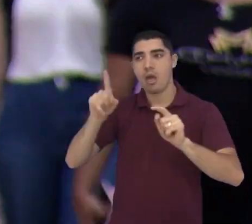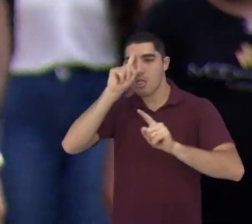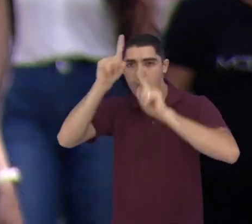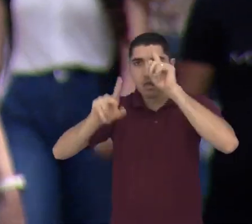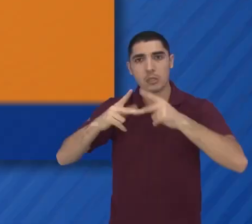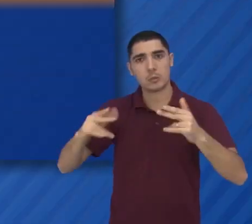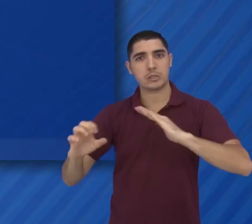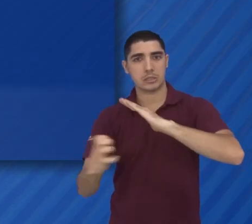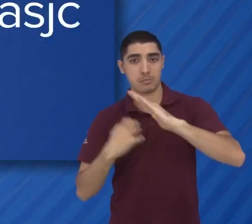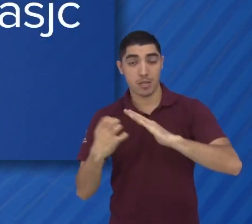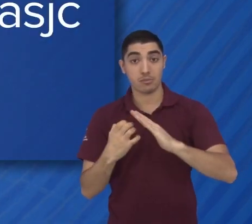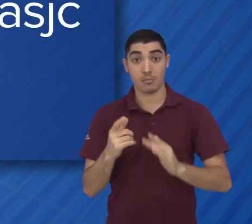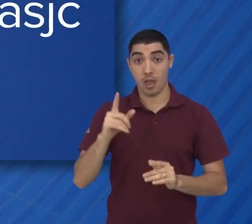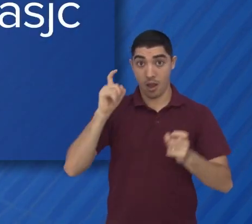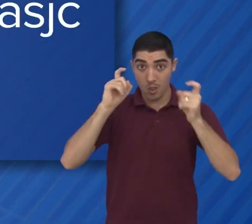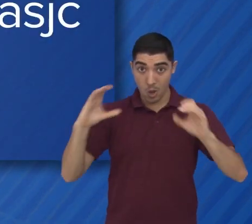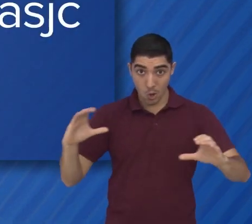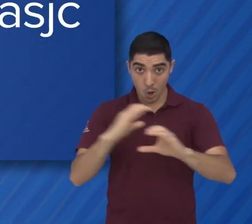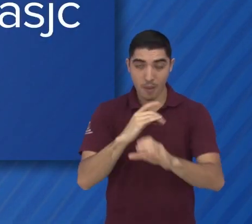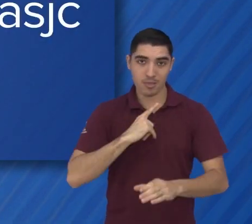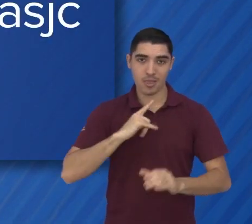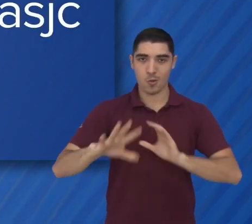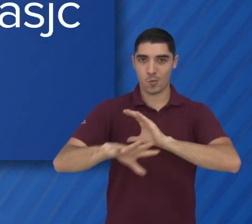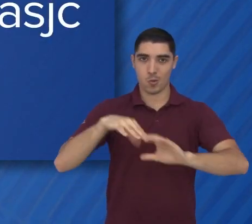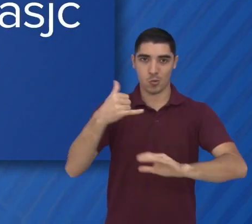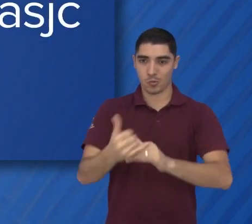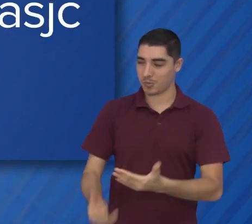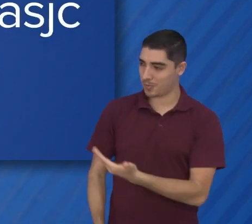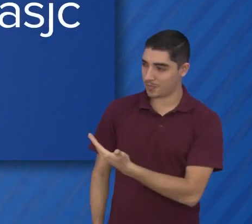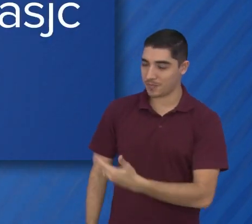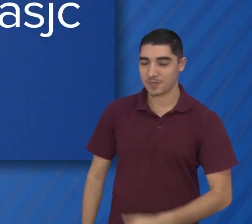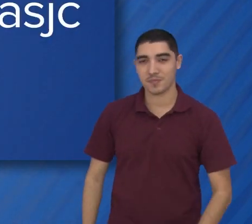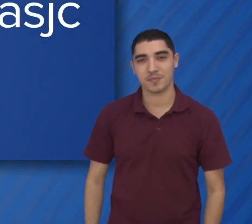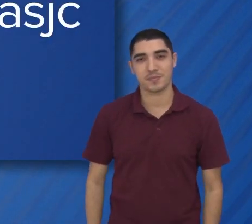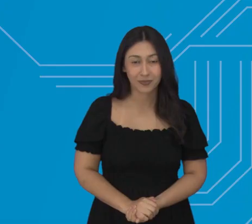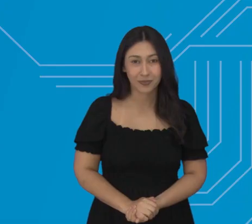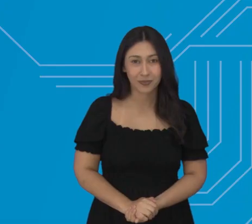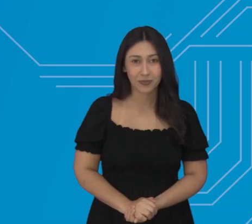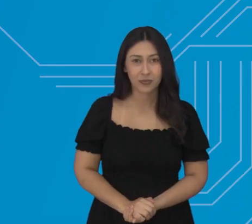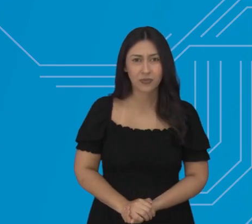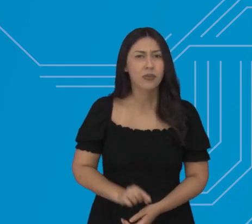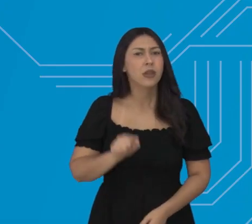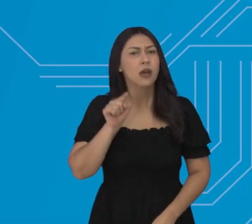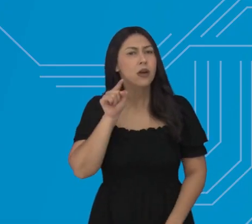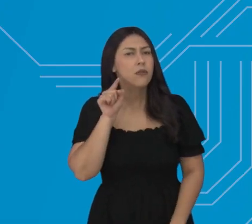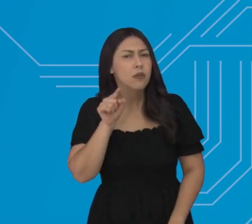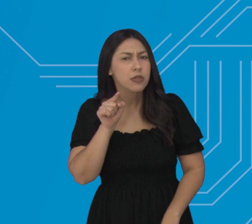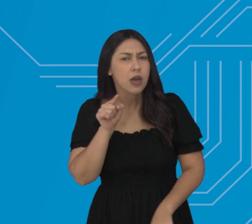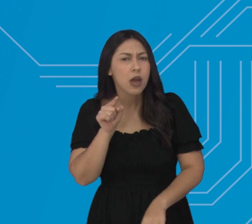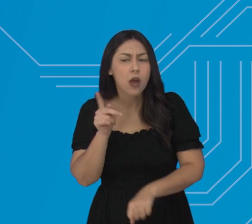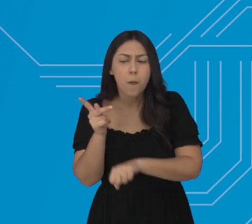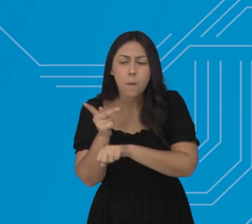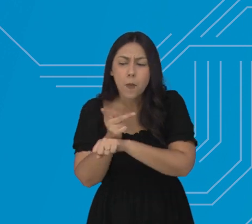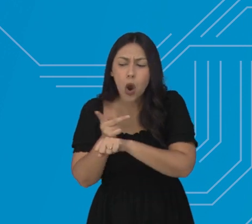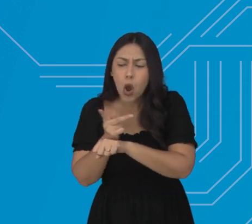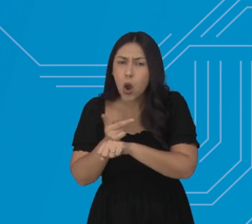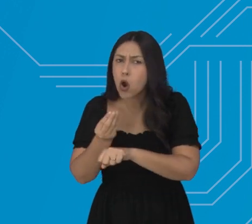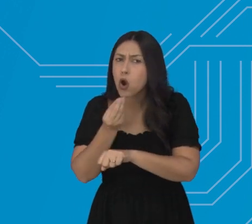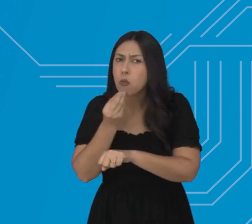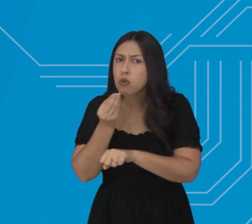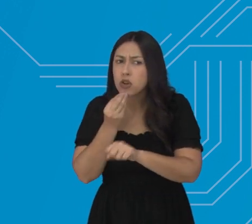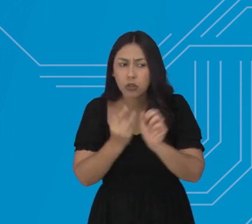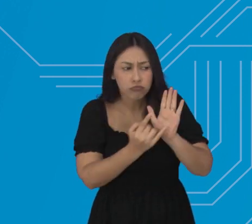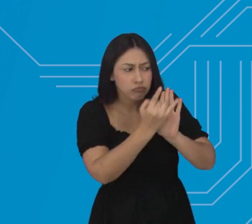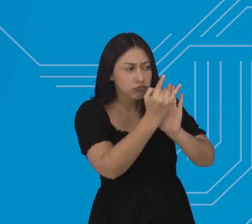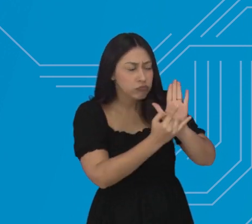e criativos. A sessão na íntegra você confere no nosso canal do YouTube. E se você está na busca para aprimorar o currículo,